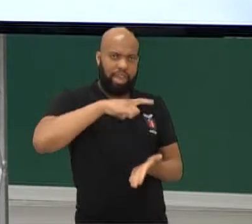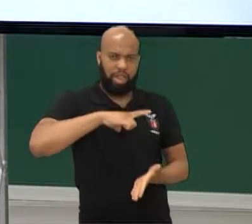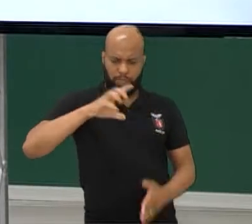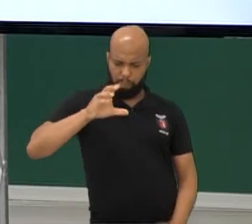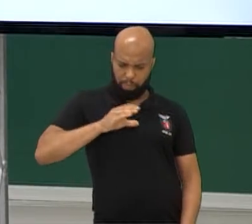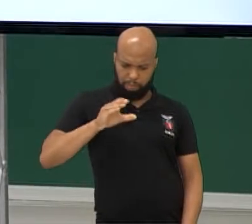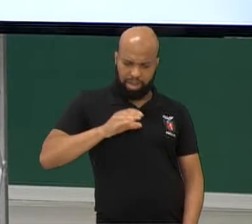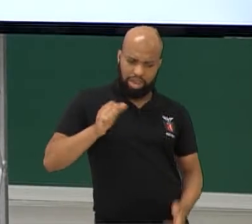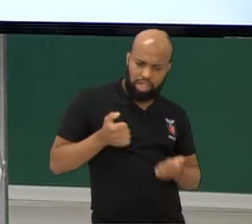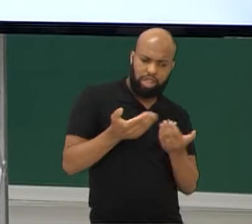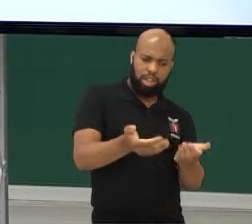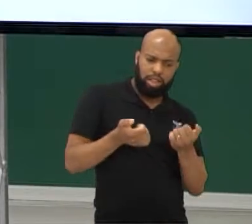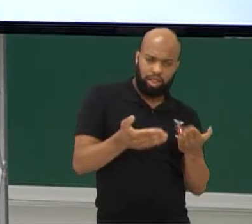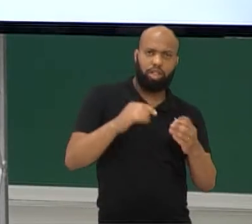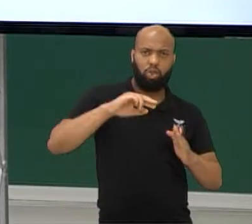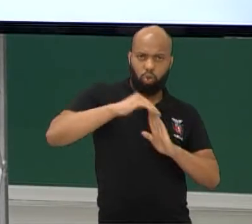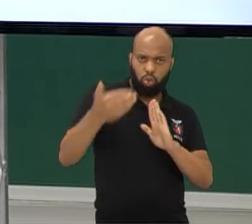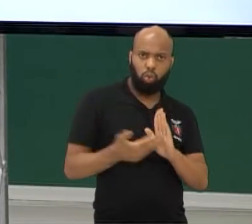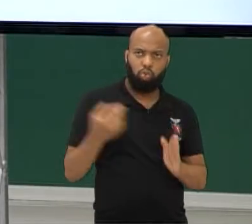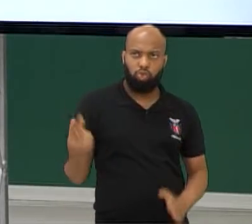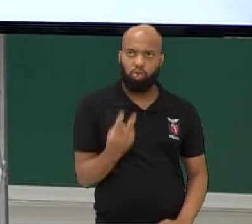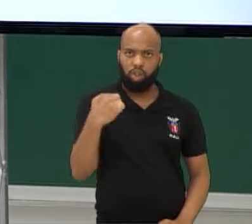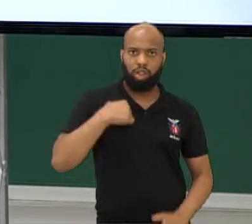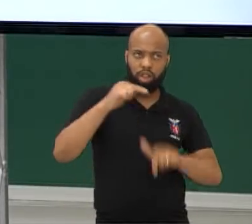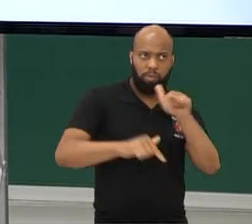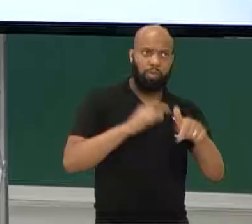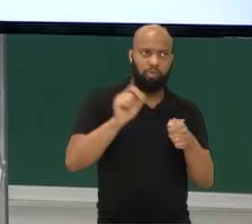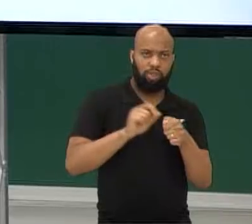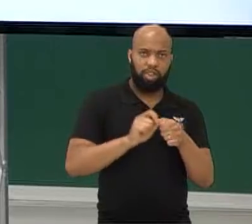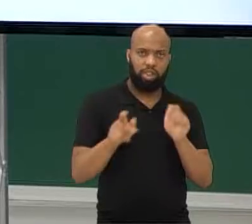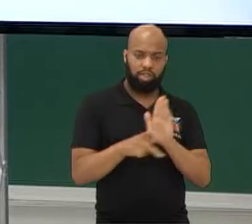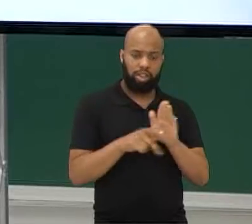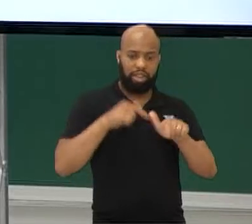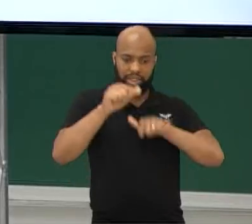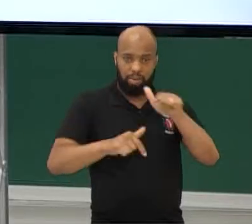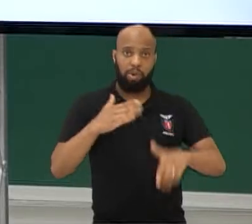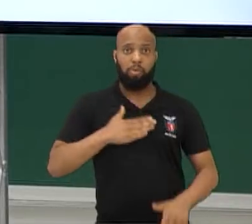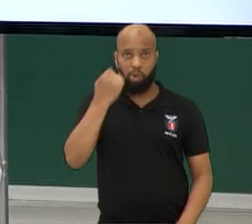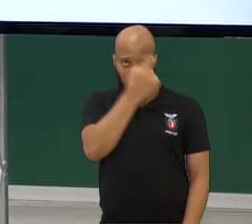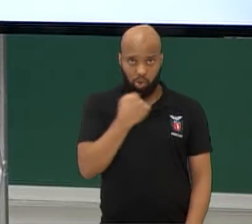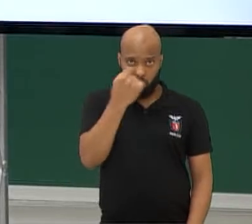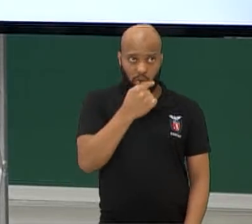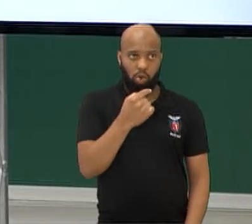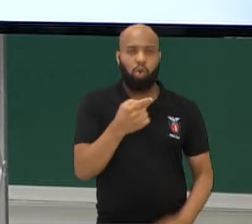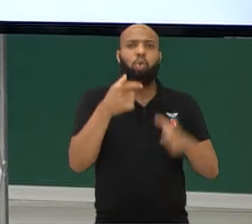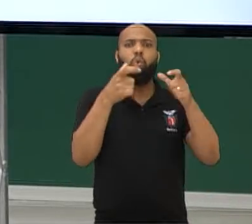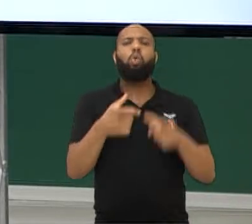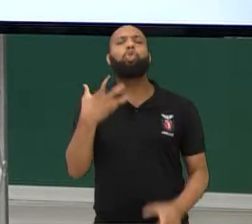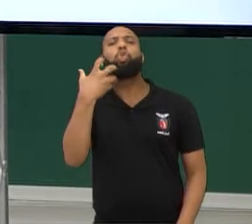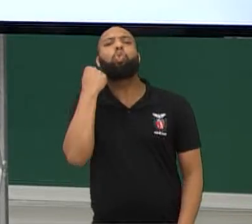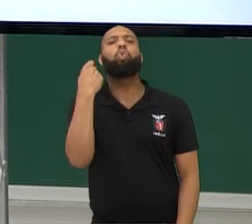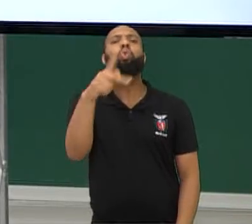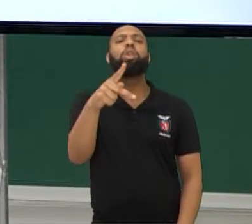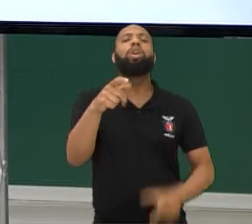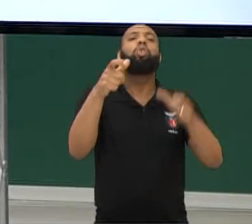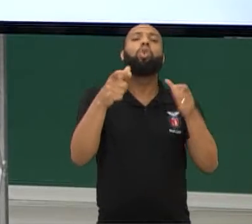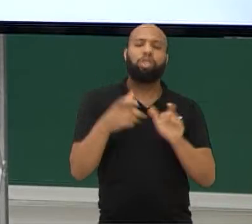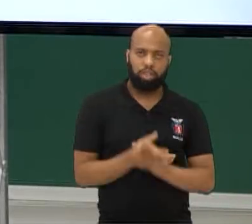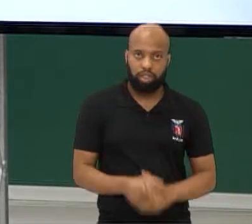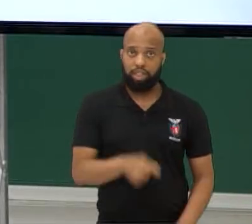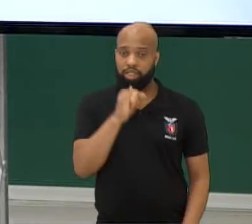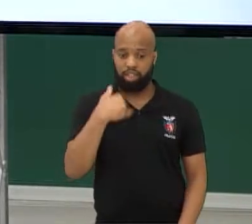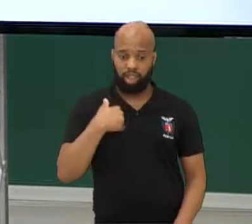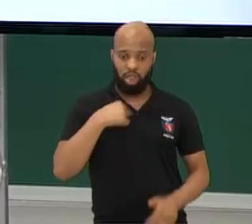por todo o valor que eu, trabalhador, estou produzindo na minha jornada de trabalho, de onde vai vir o lucro dele? Tá? Se